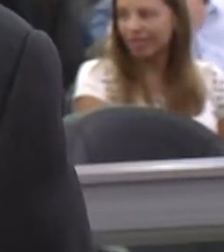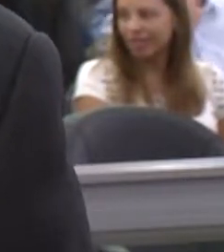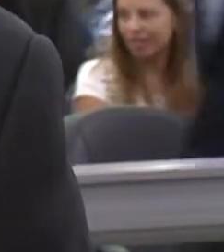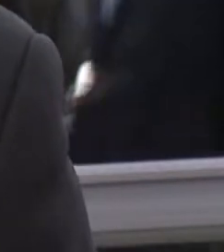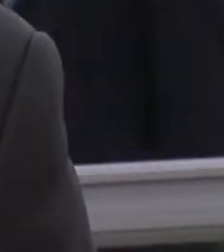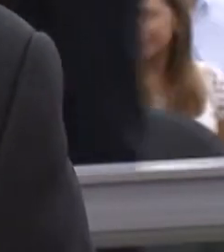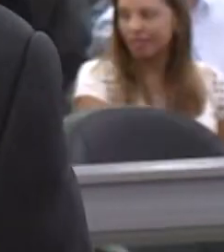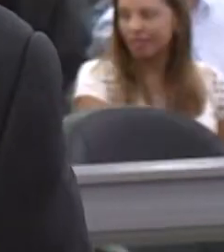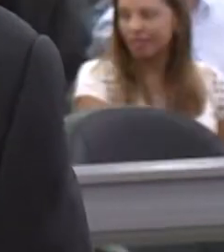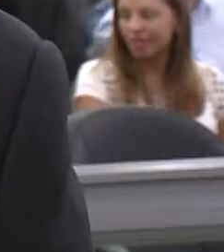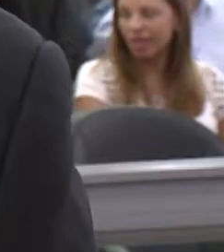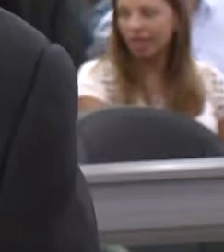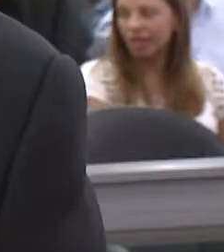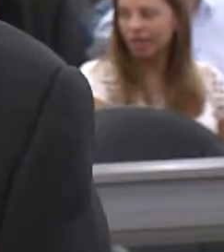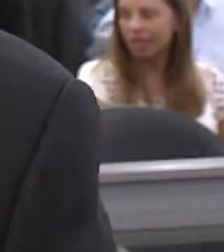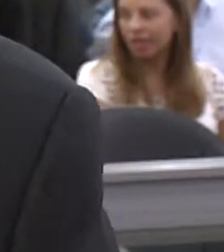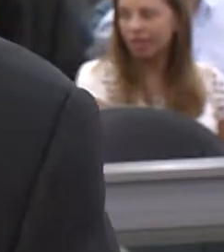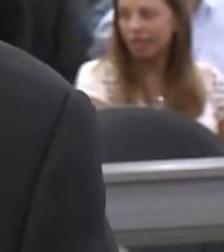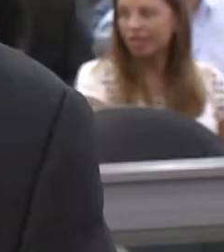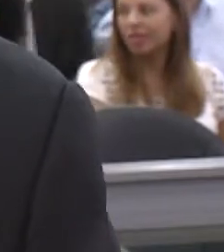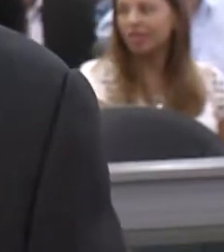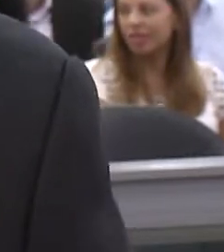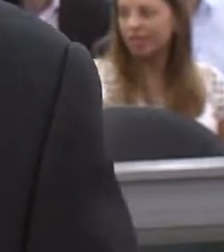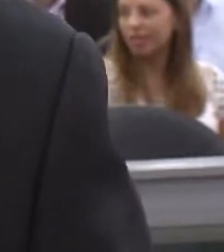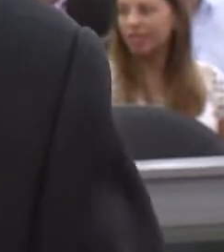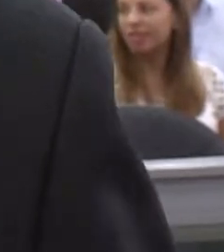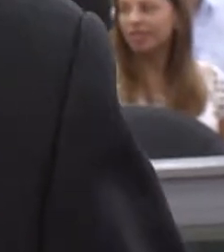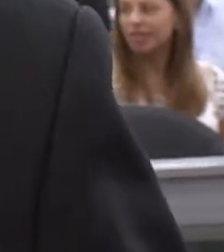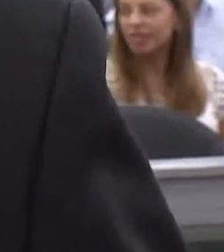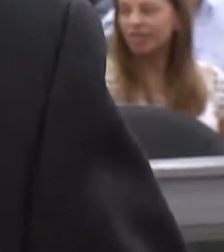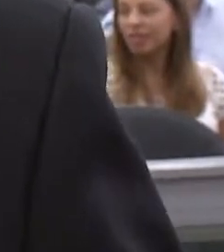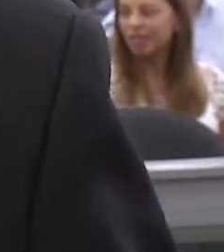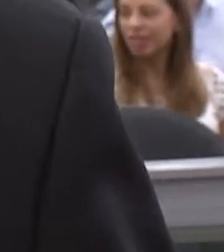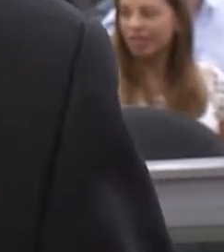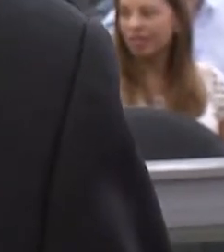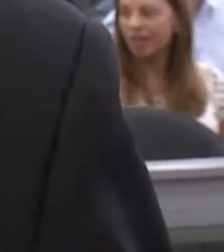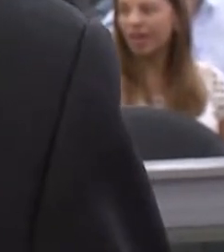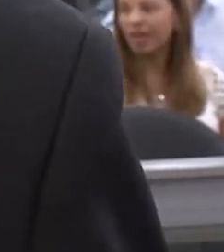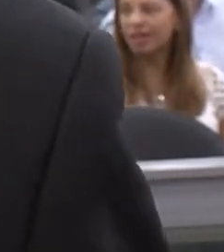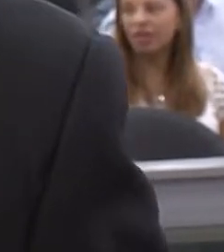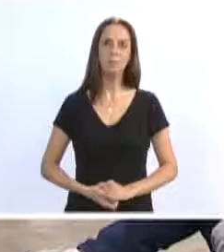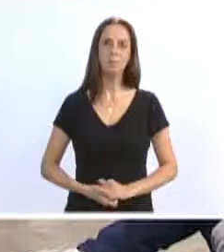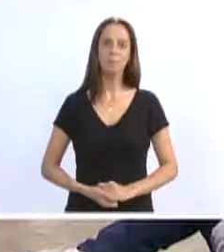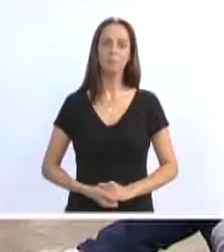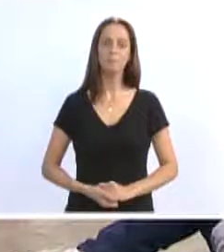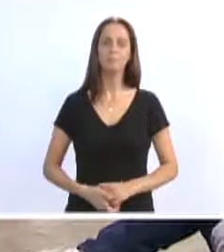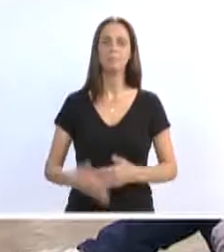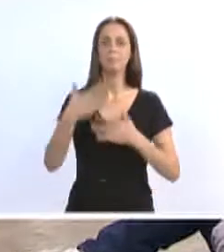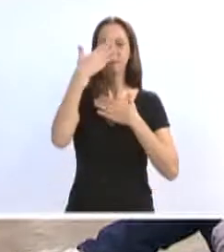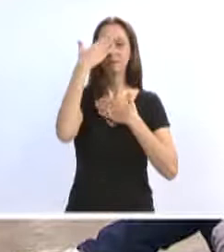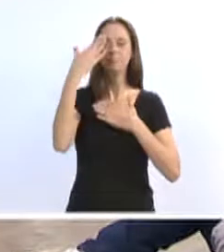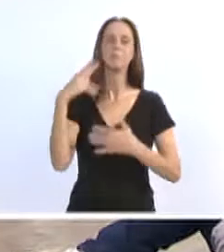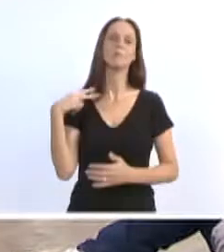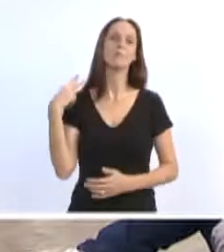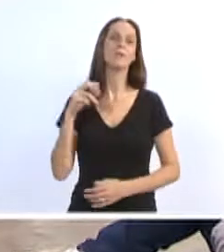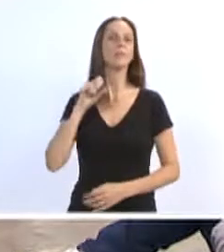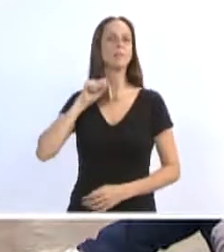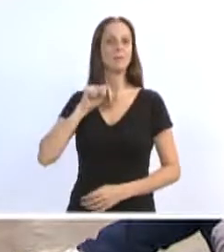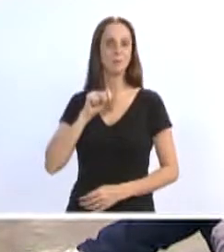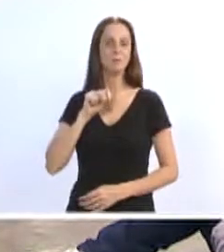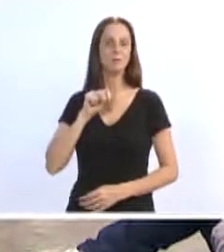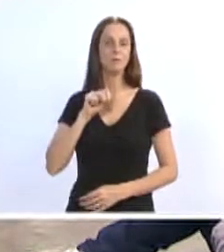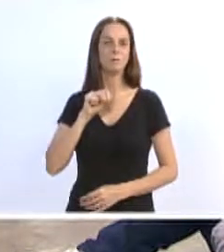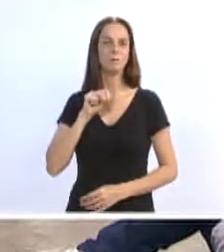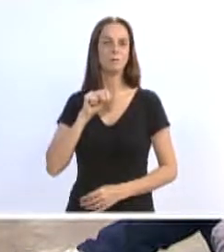podíamos ficar aqui apenas olhando e assistindo, e sim reconhecer em nome de toda a nossa comunidade. A Universidade Regional de Blumenau,